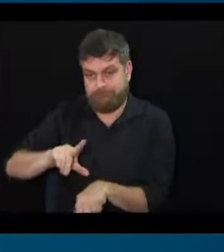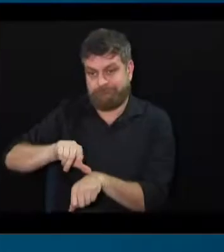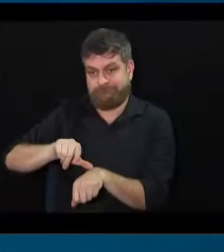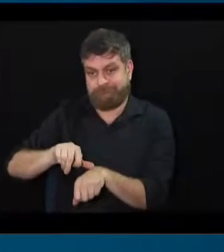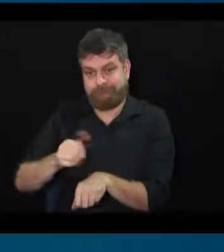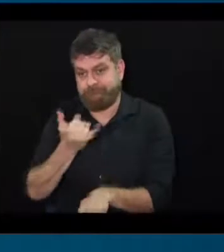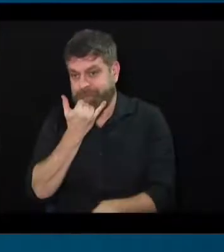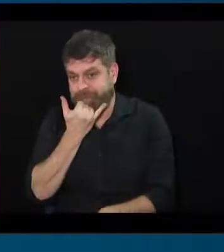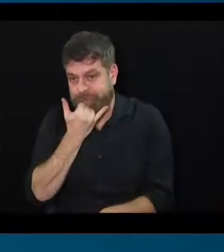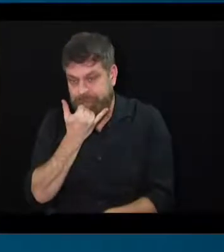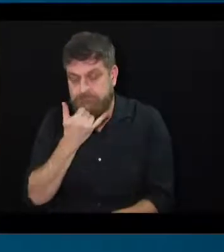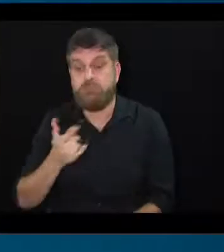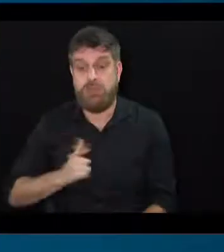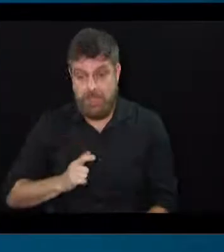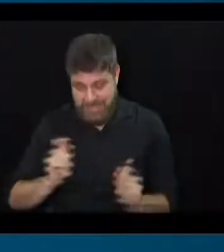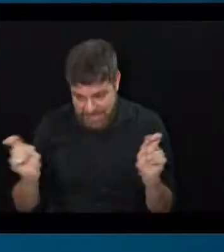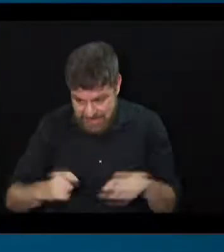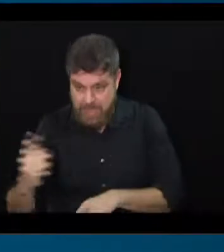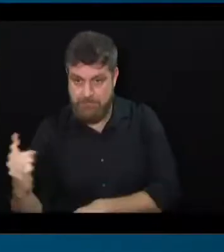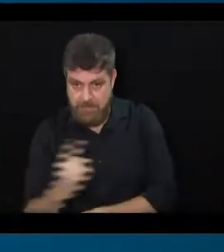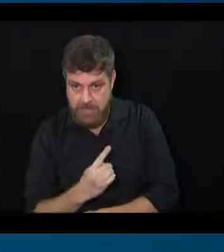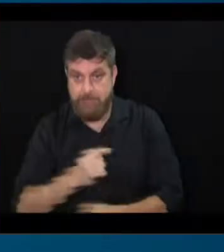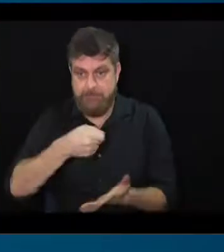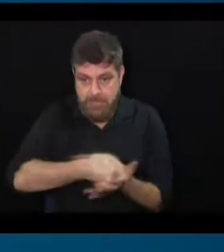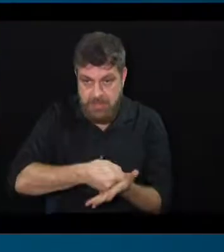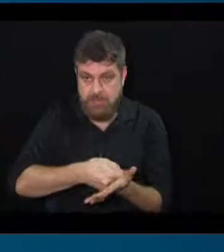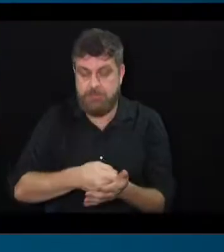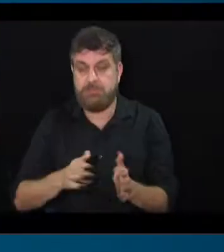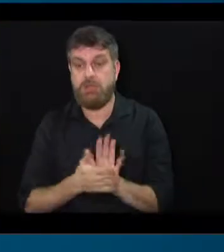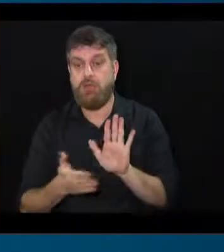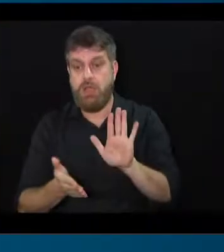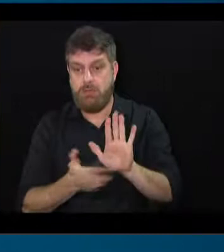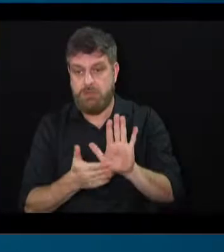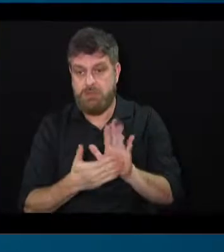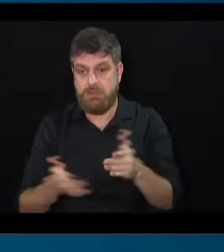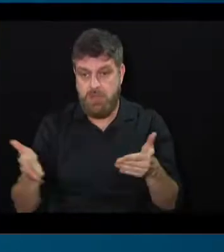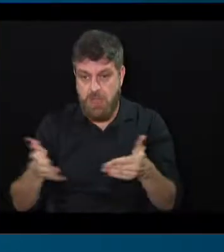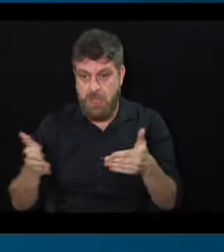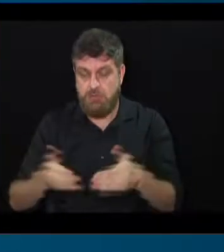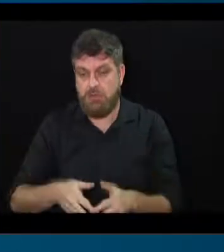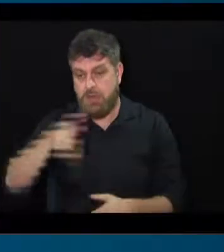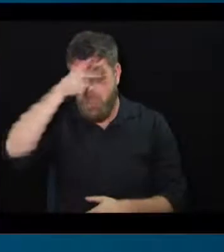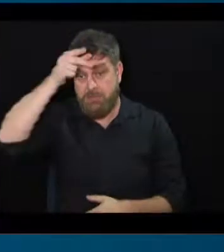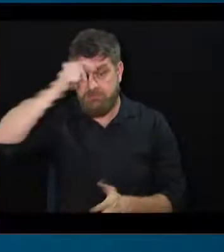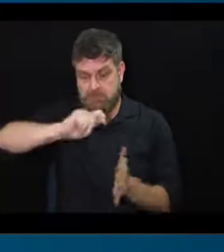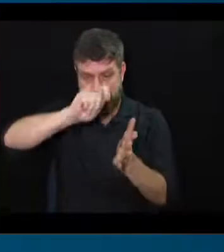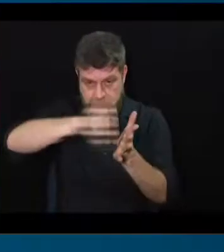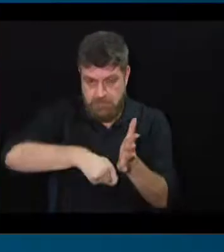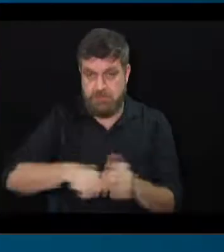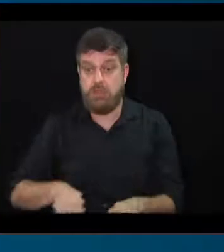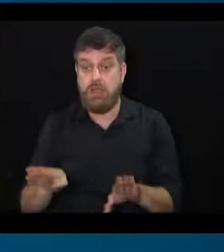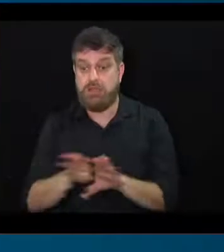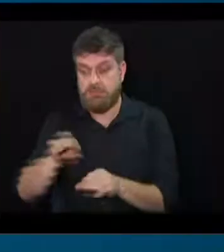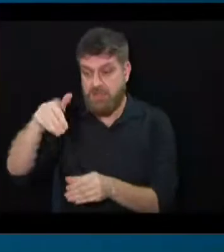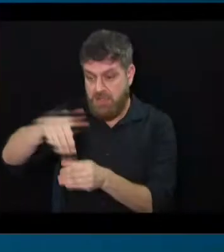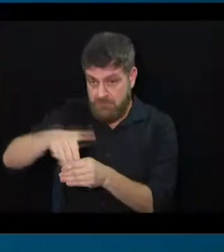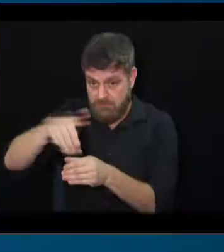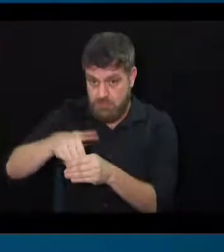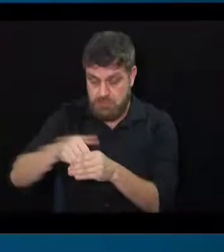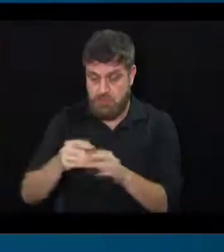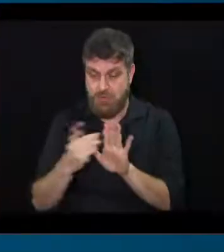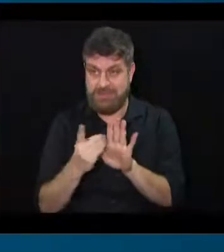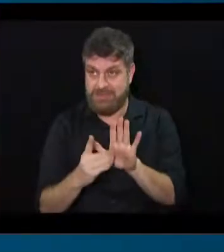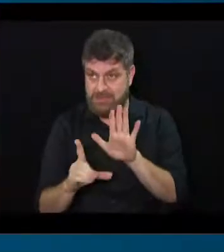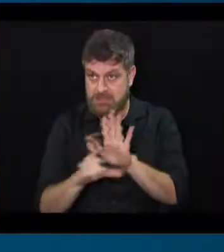de créditos tributários e não tributários. A proposta segue agora para a sanção do Executivo. Também foi aprovado o projeto de